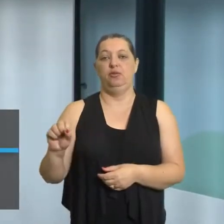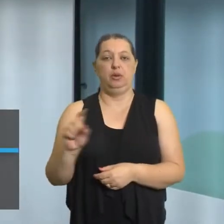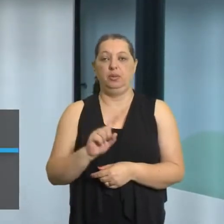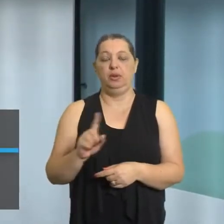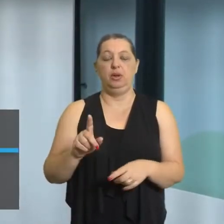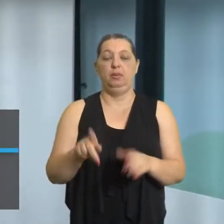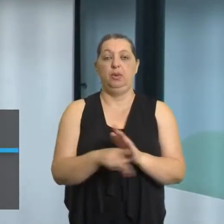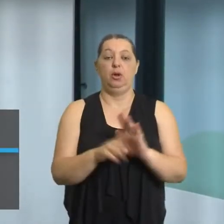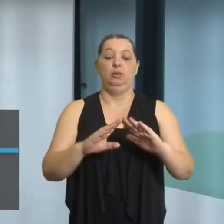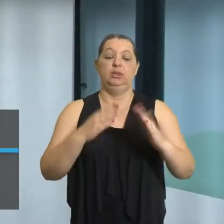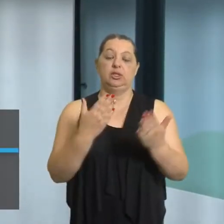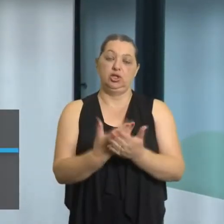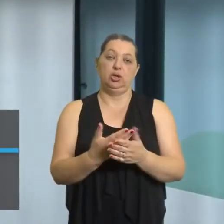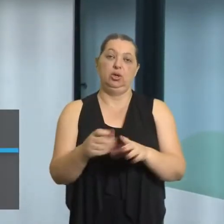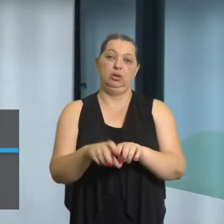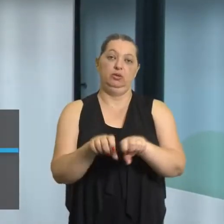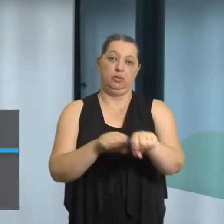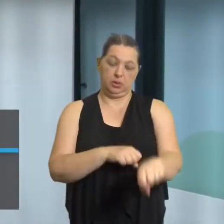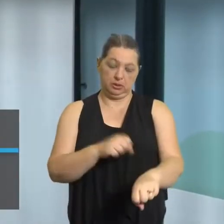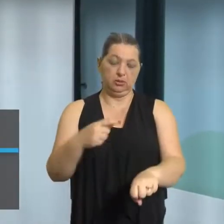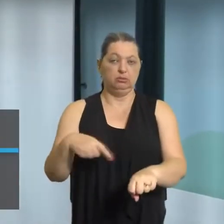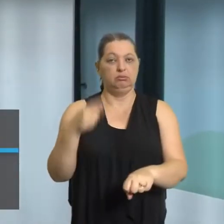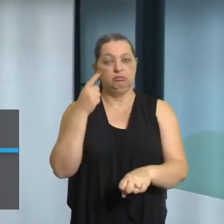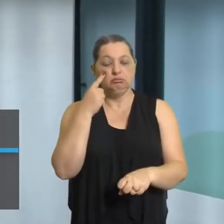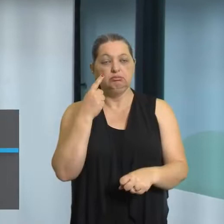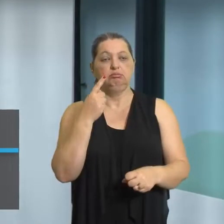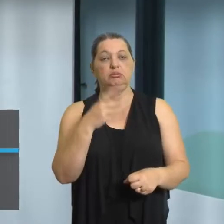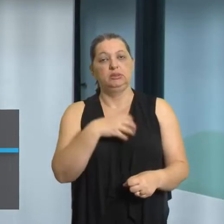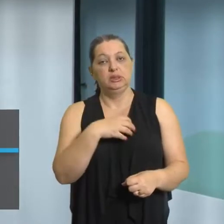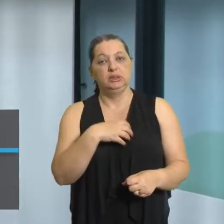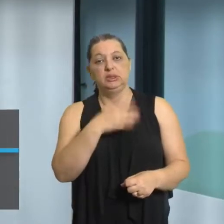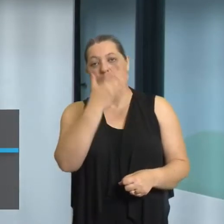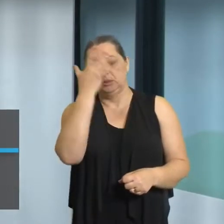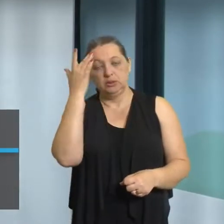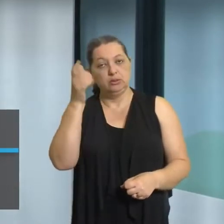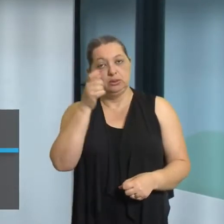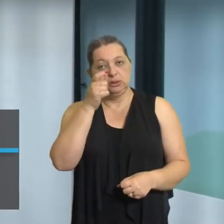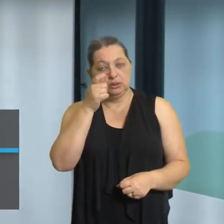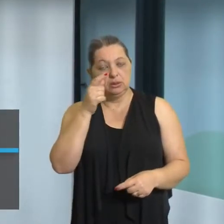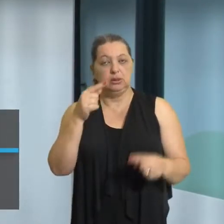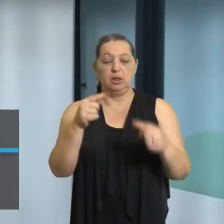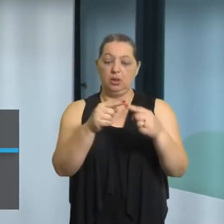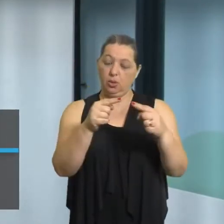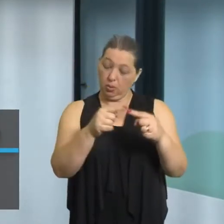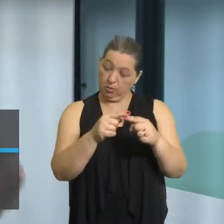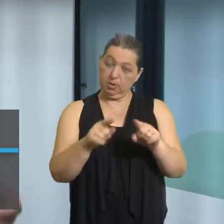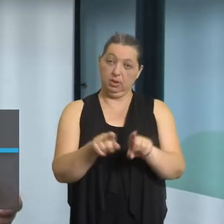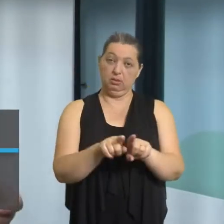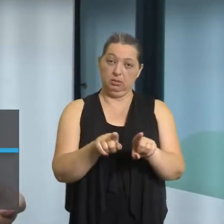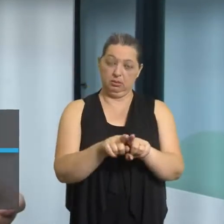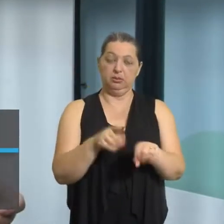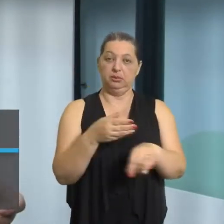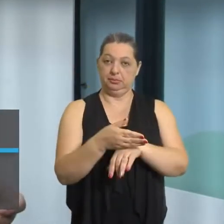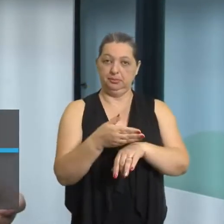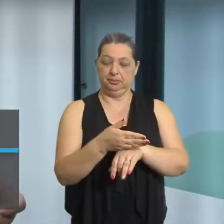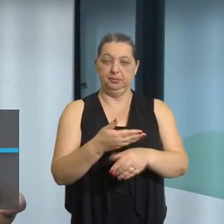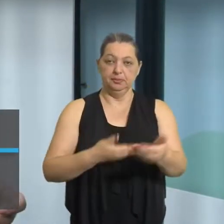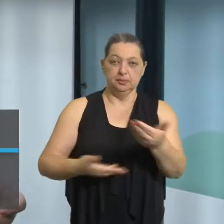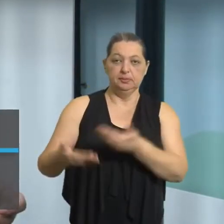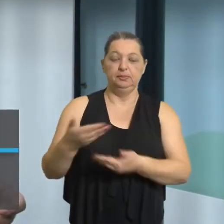mais que a gente pelo menos 7 ouvido pelo menos sente tem mais pessoas com os mesmos encontros que a gente então há de se entender